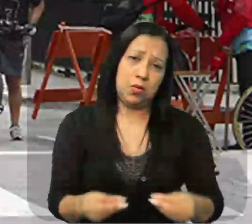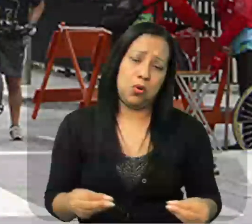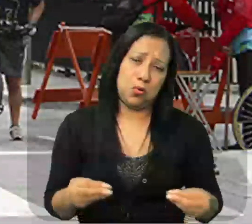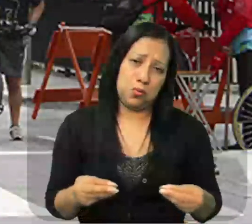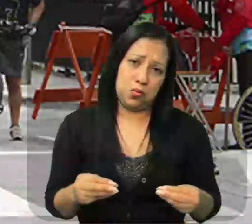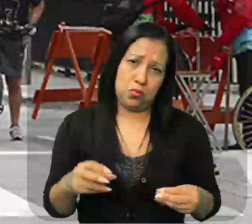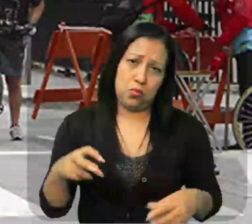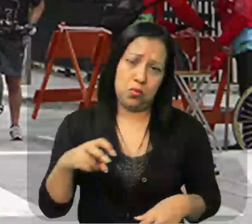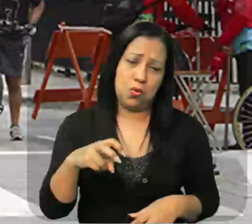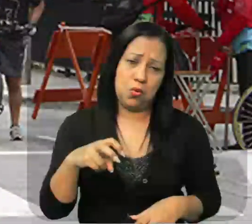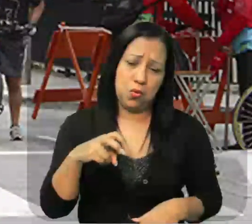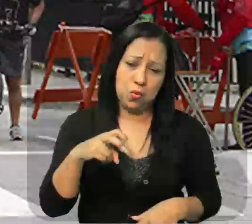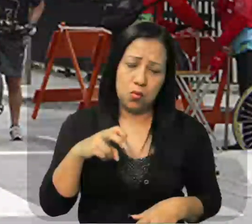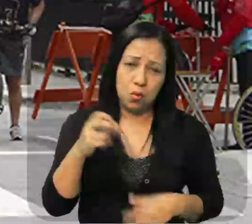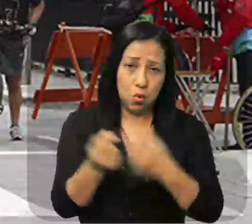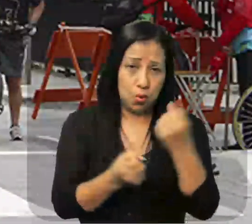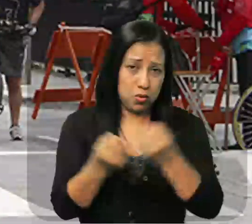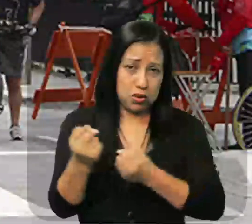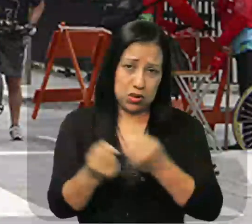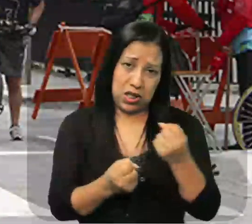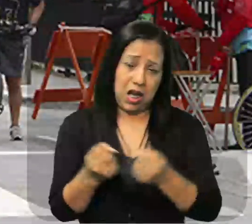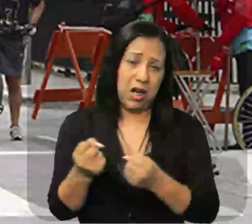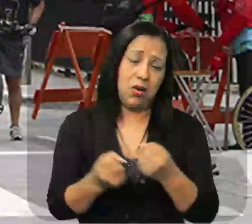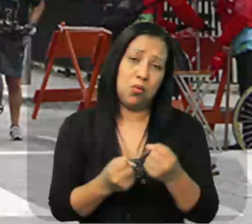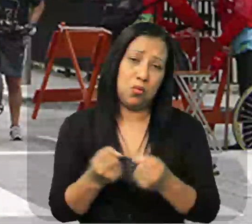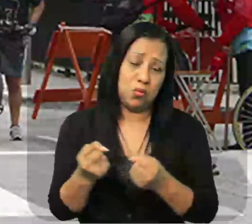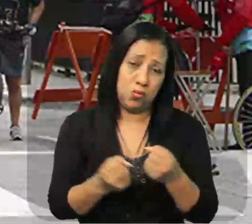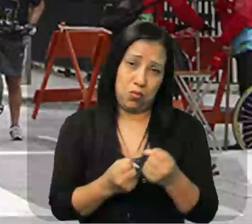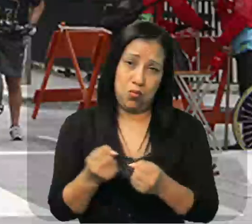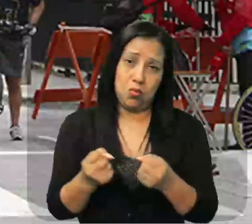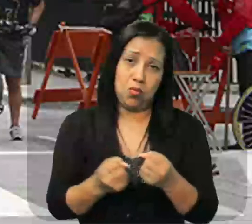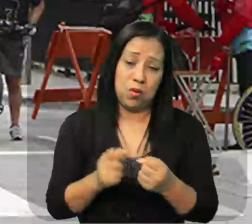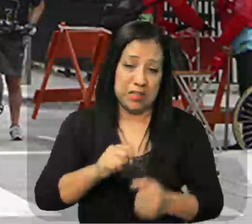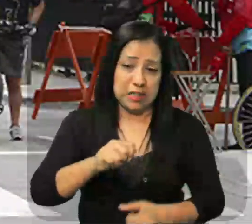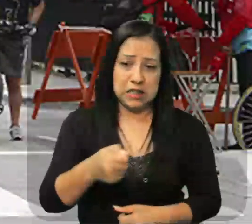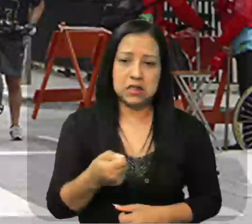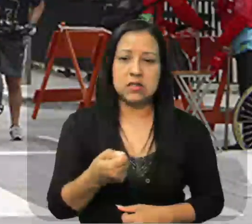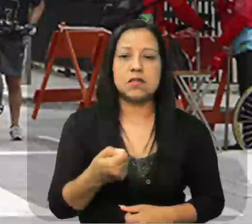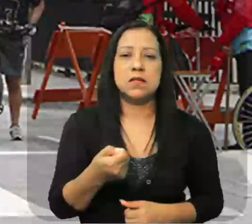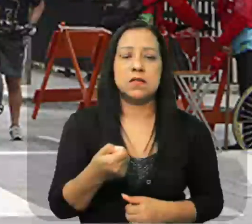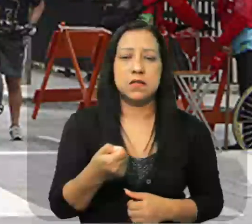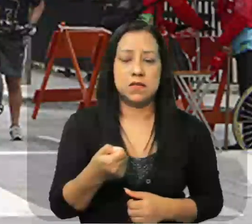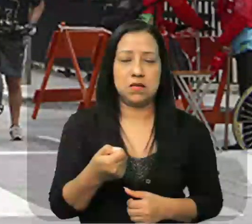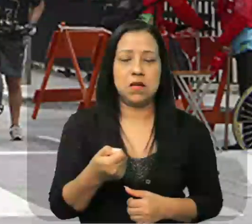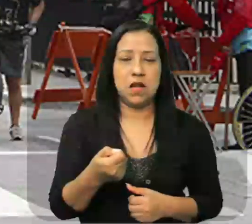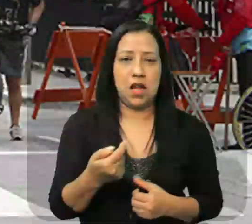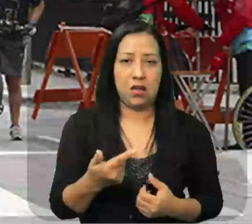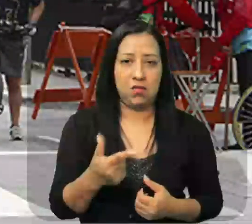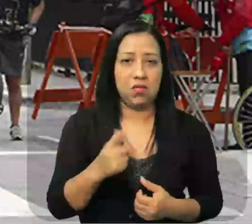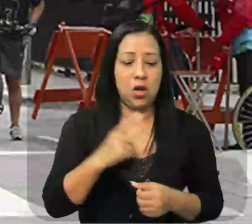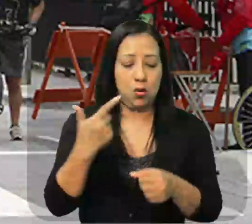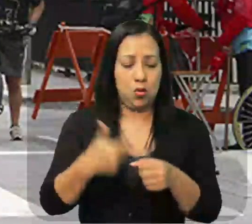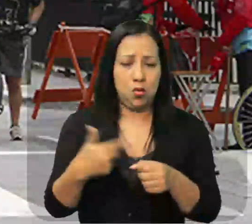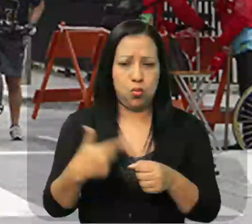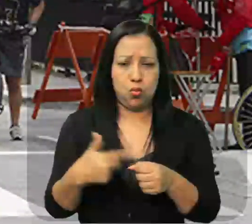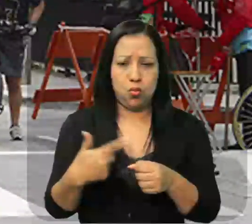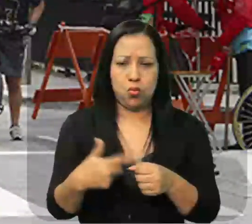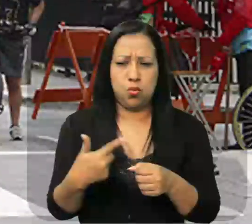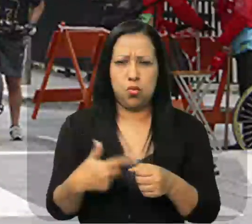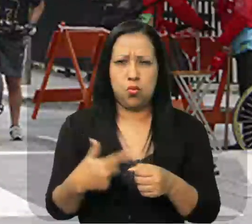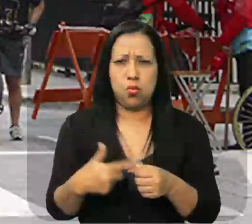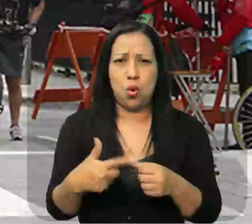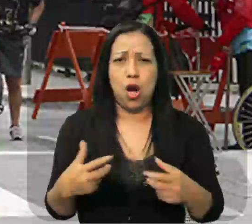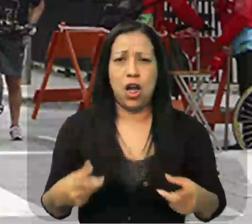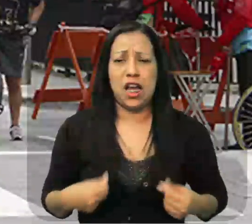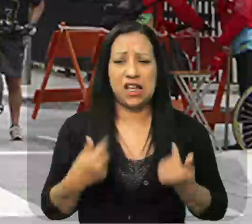estão ligados, estão todos consumindo energia, fonte de energia combustível,